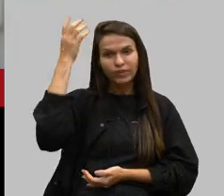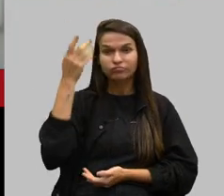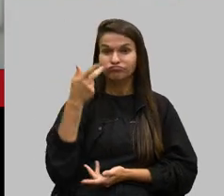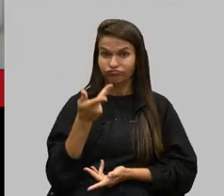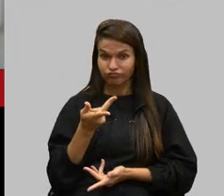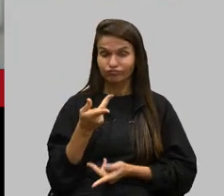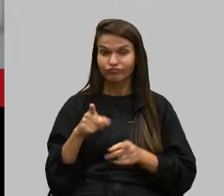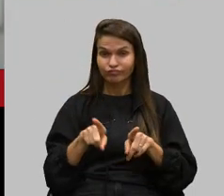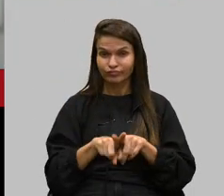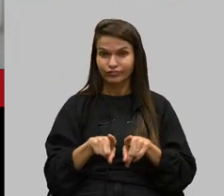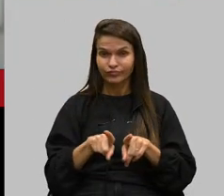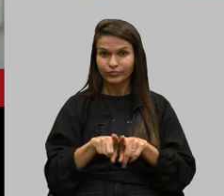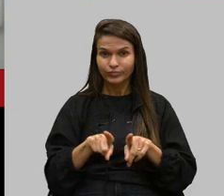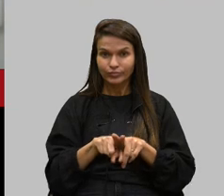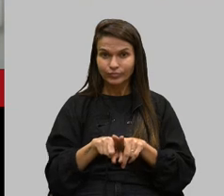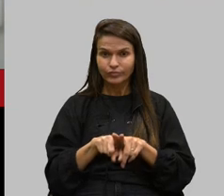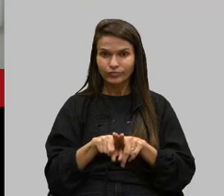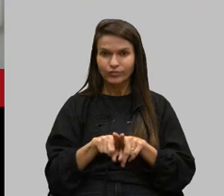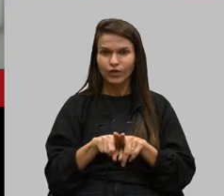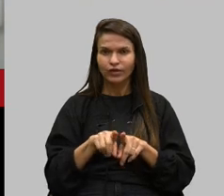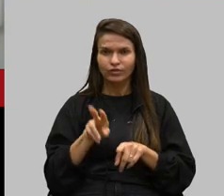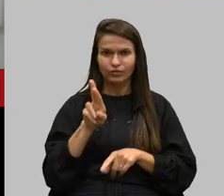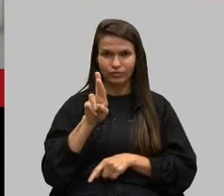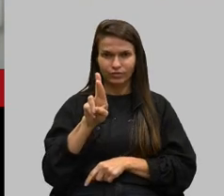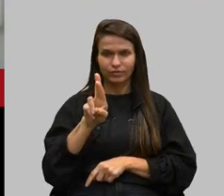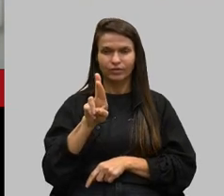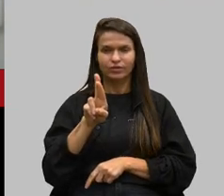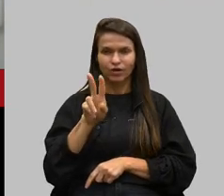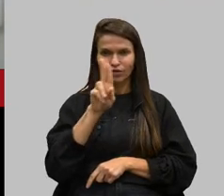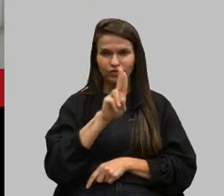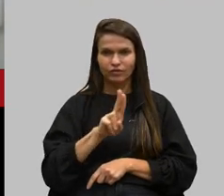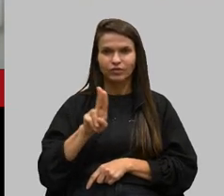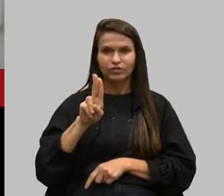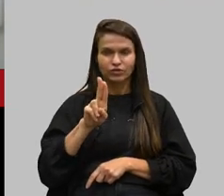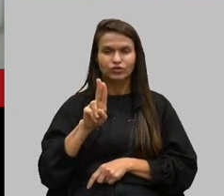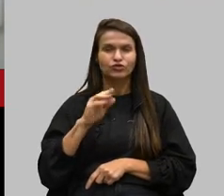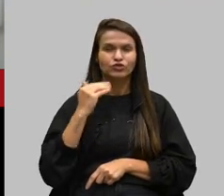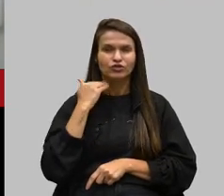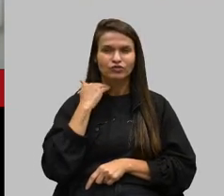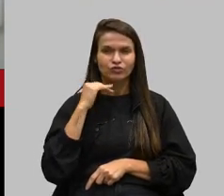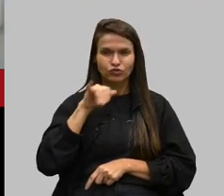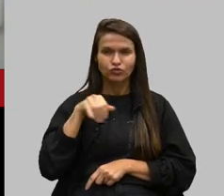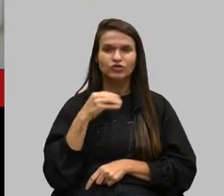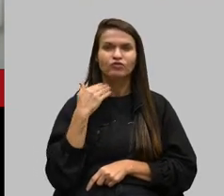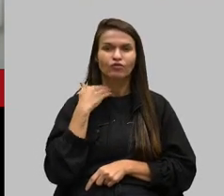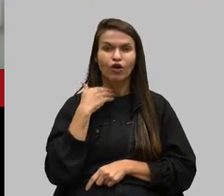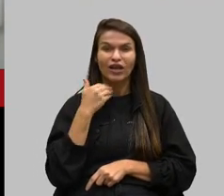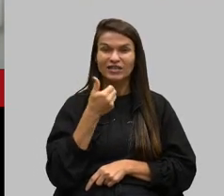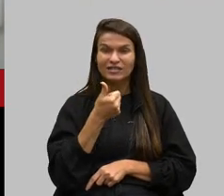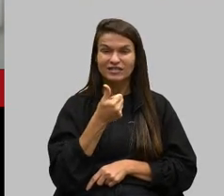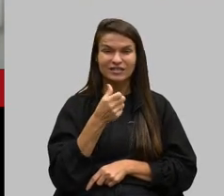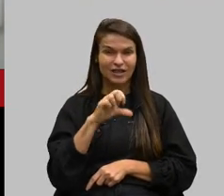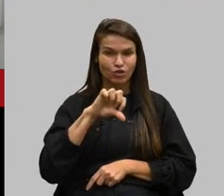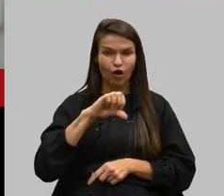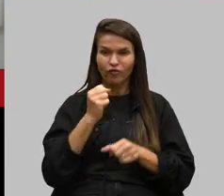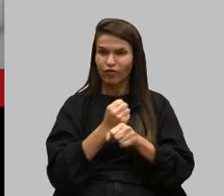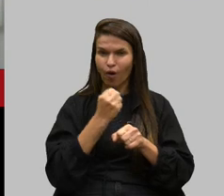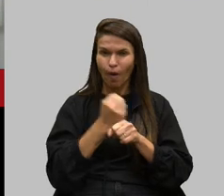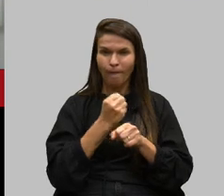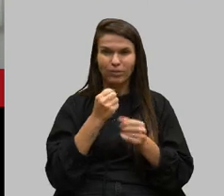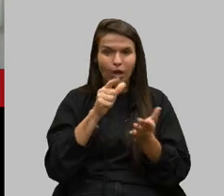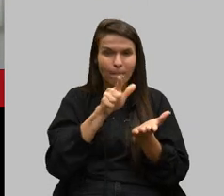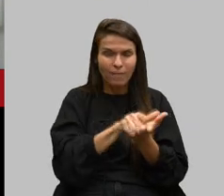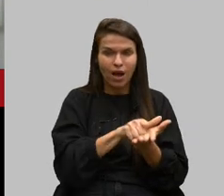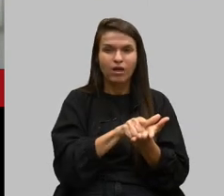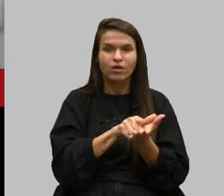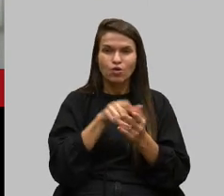a o reitor da Universidade de Fora fala que são 19 obras que não saíram do papel e que lá o povo